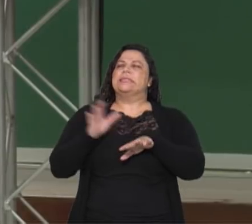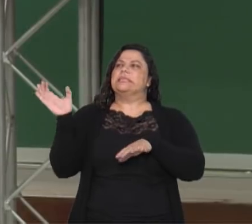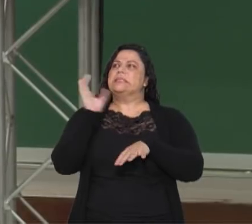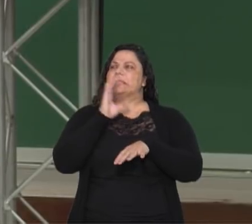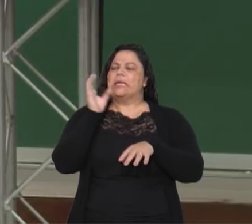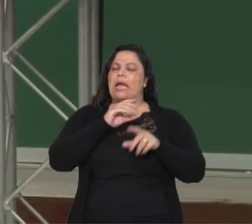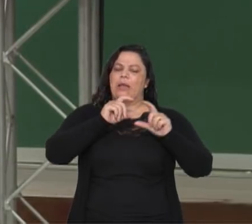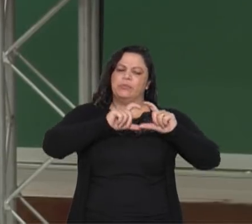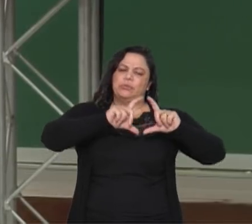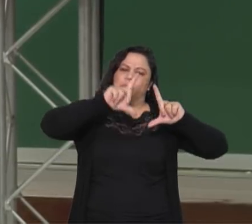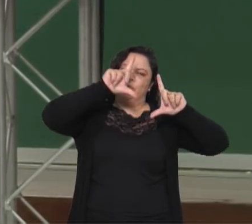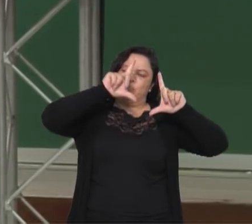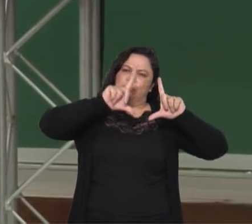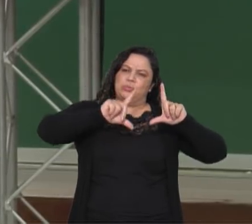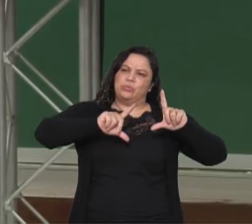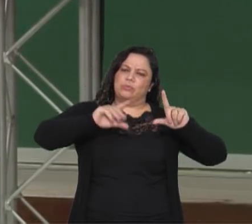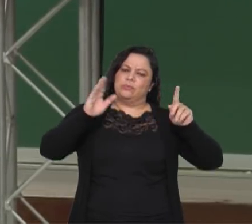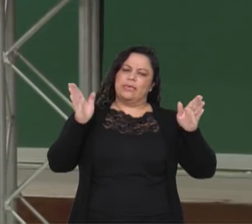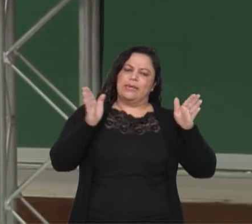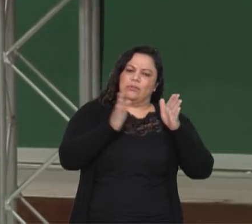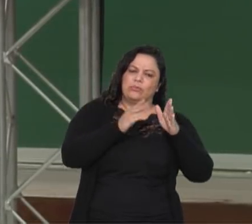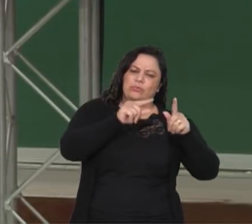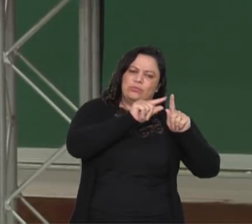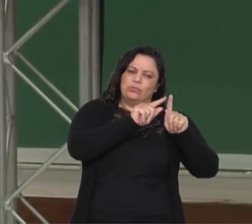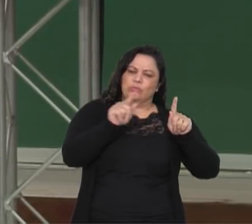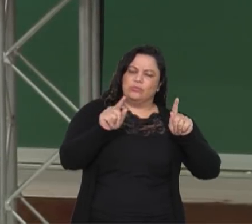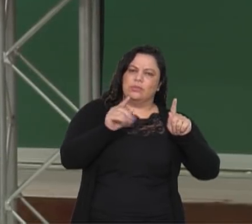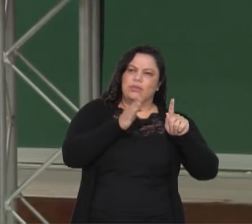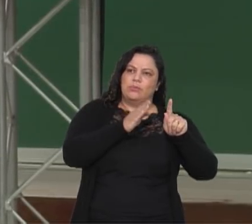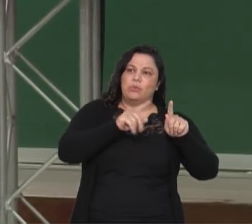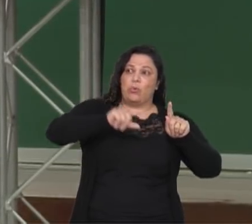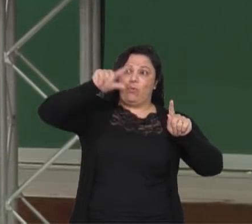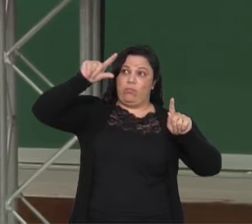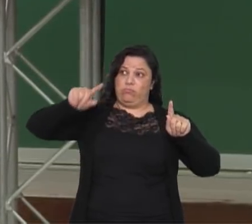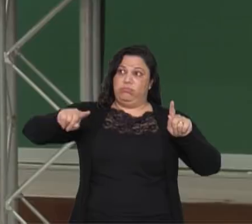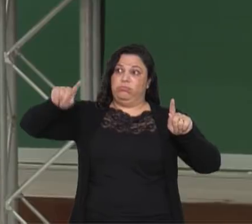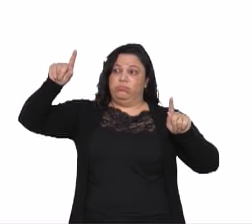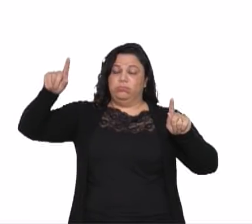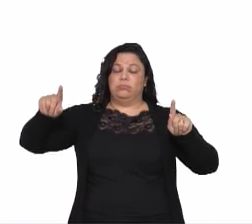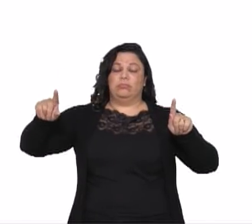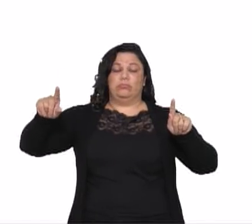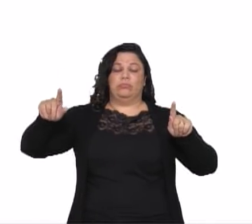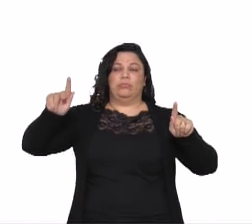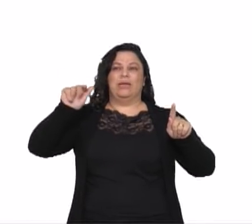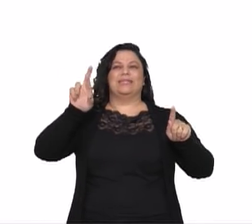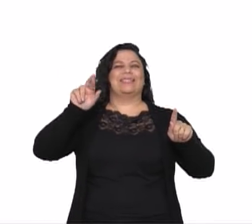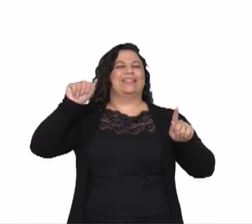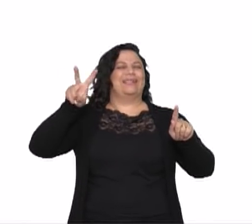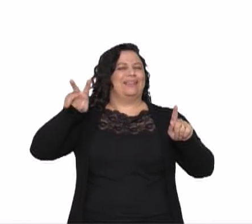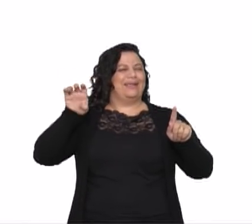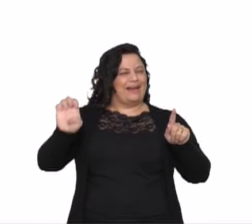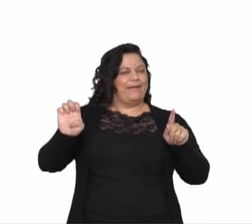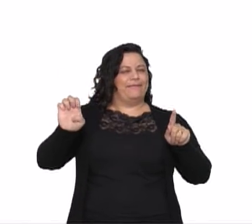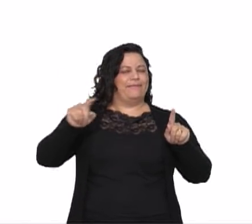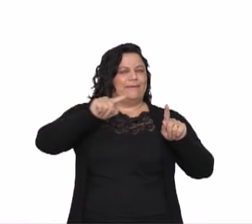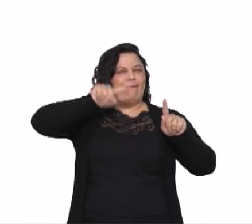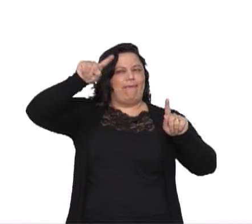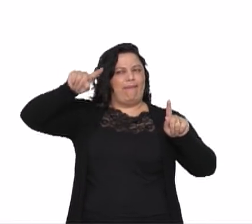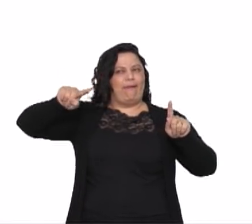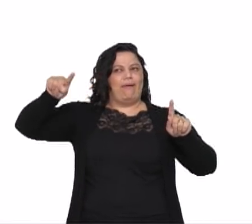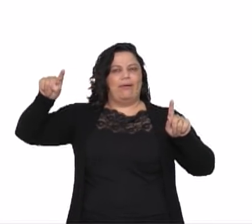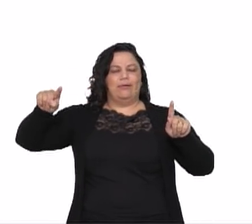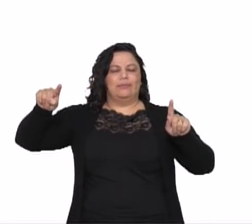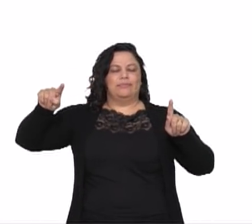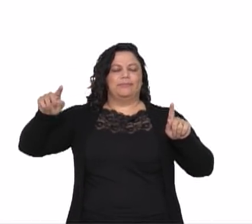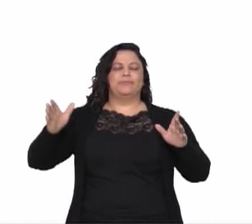mais agudo e quanto mais lento a gente teria um som mais grave. Vamos para a próxima questão. 3. O que é o som?